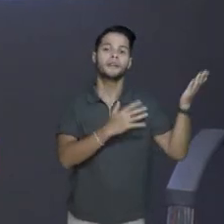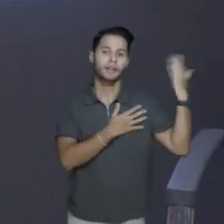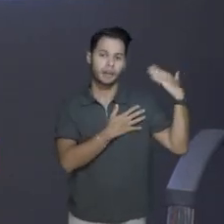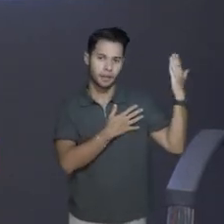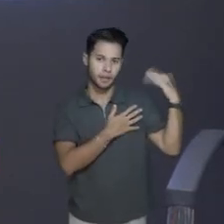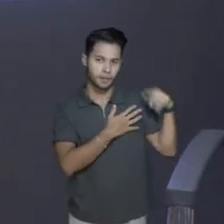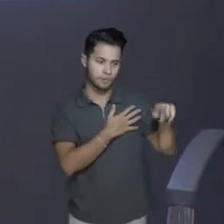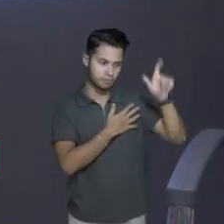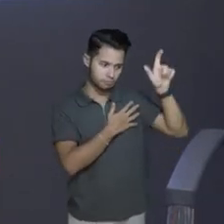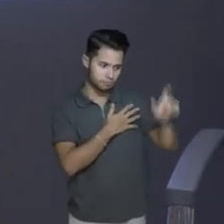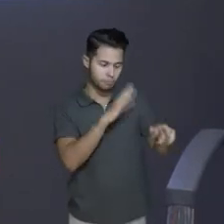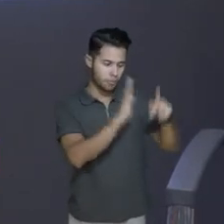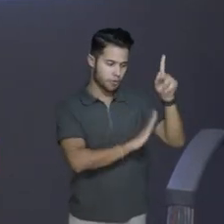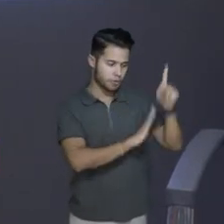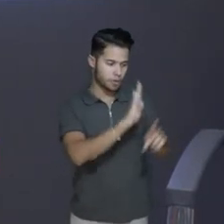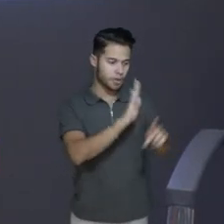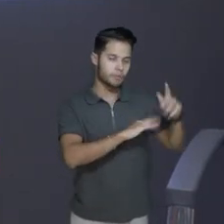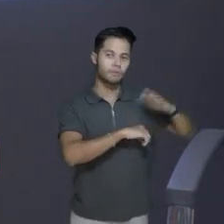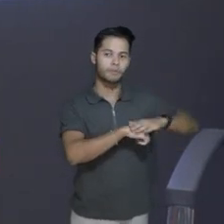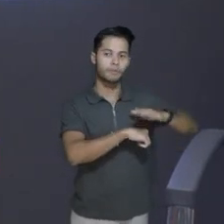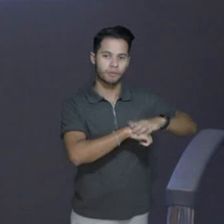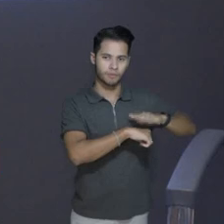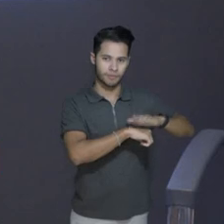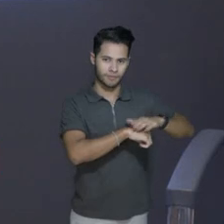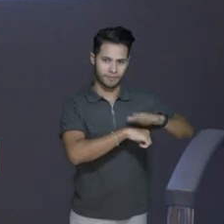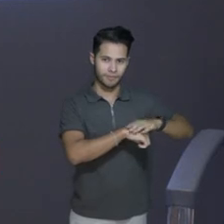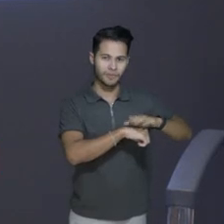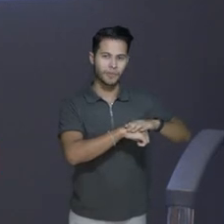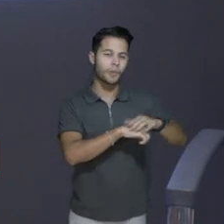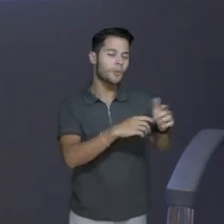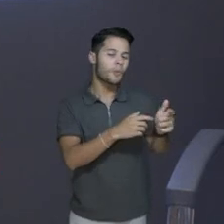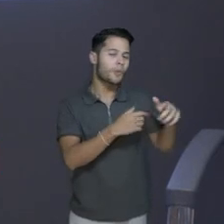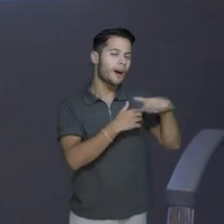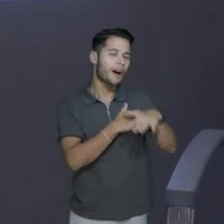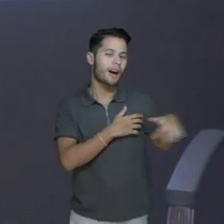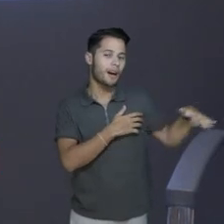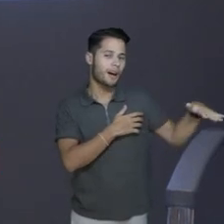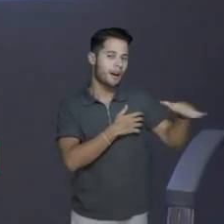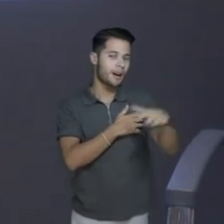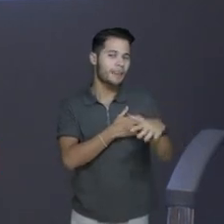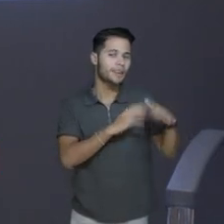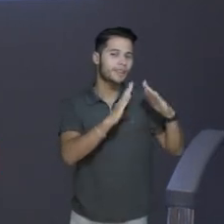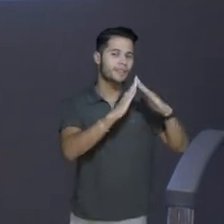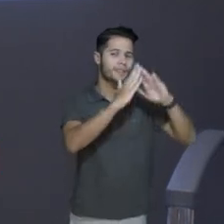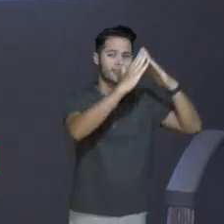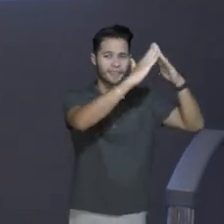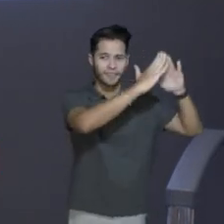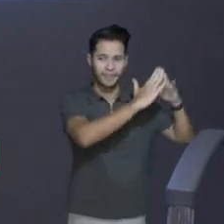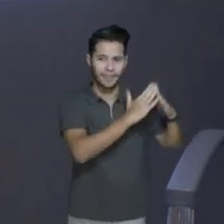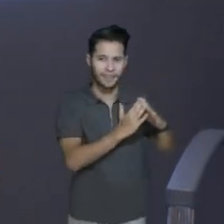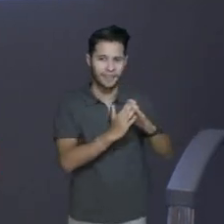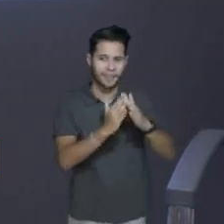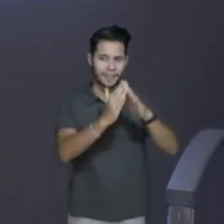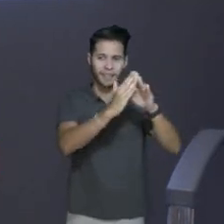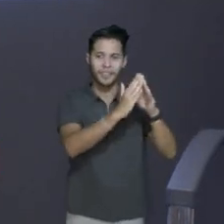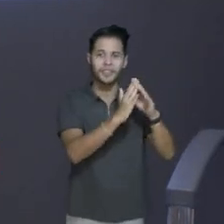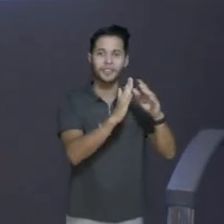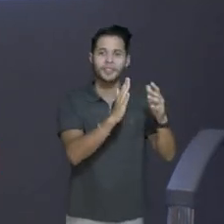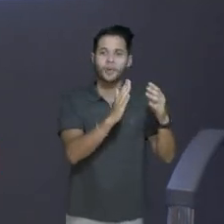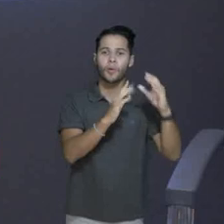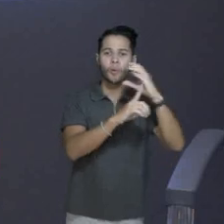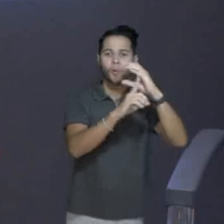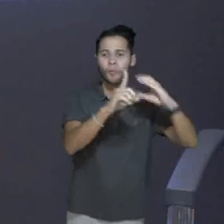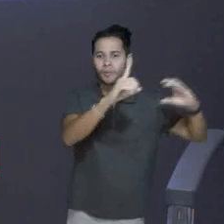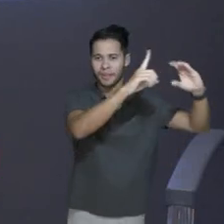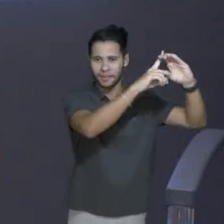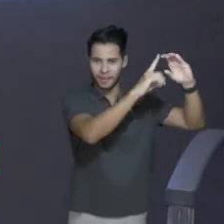agi numa muito delicada da sociedade que é nas gangs de tráfico né das Comunidades